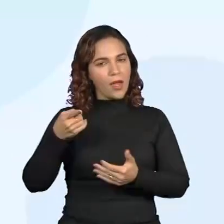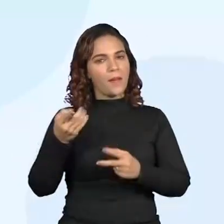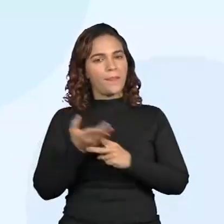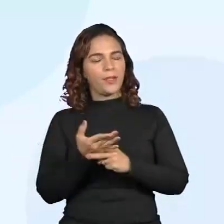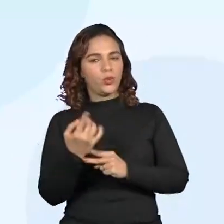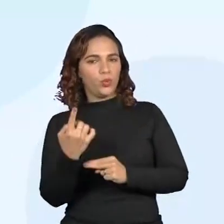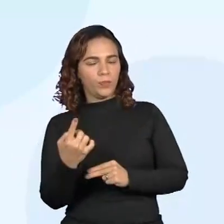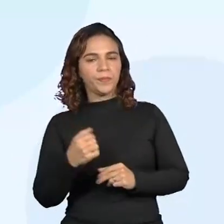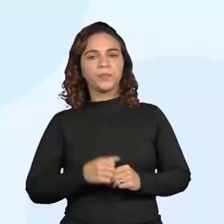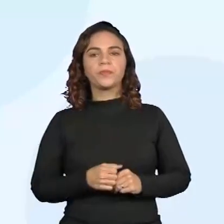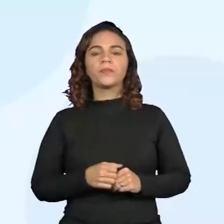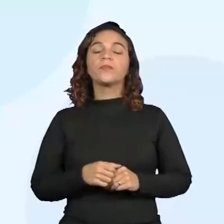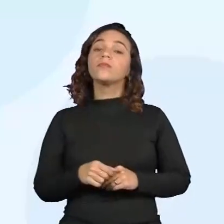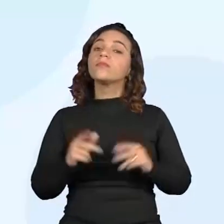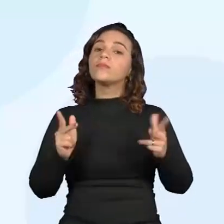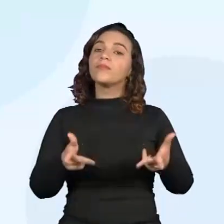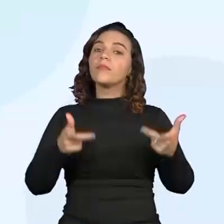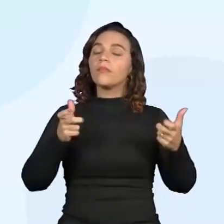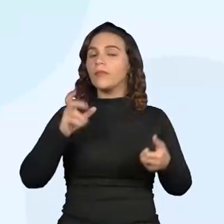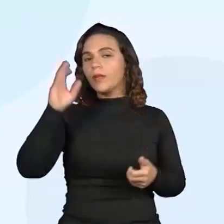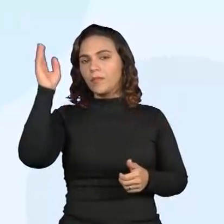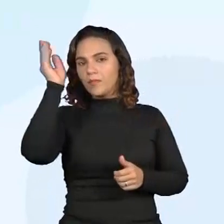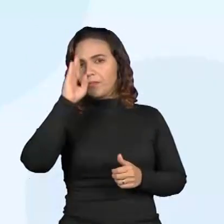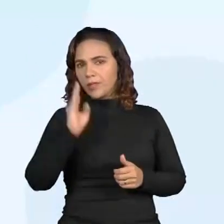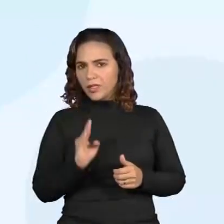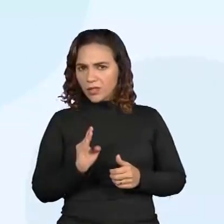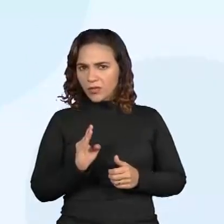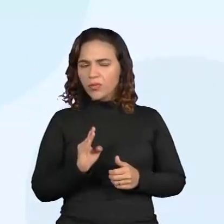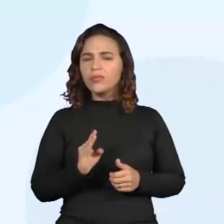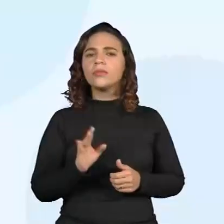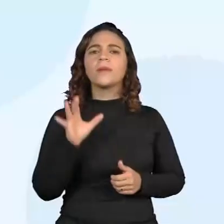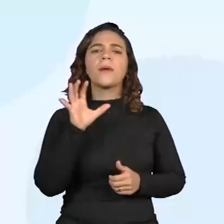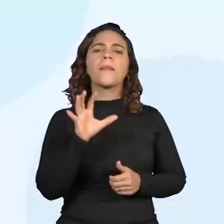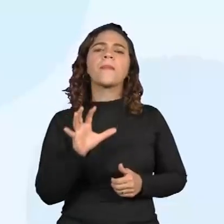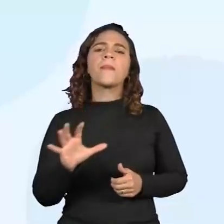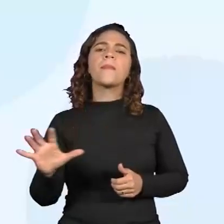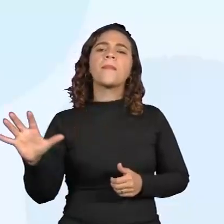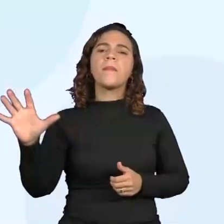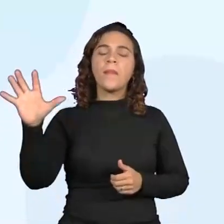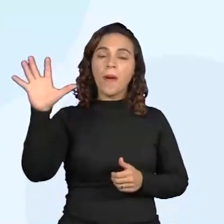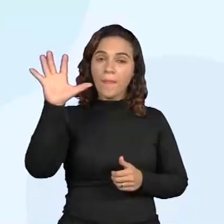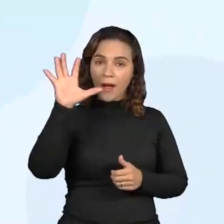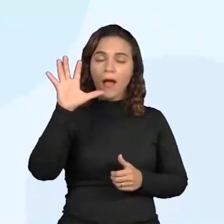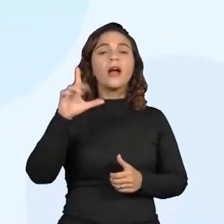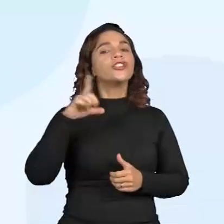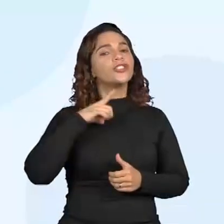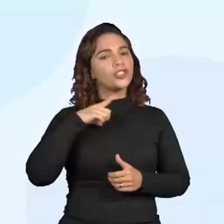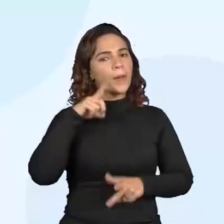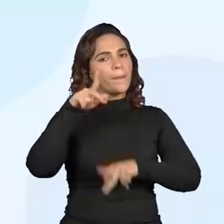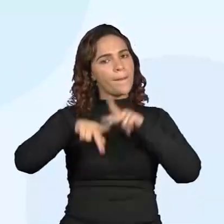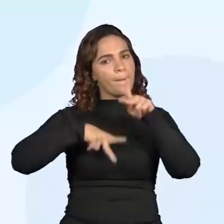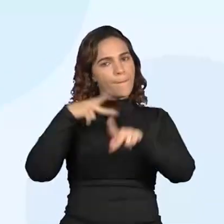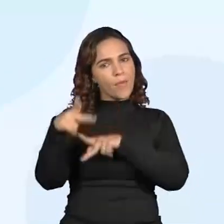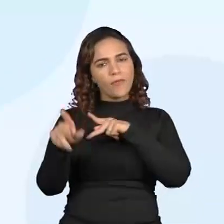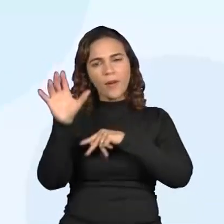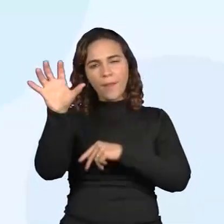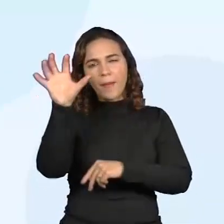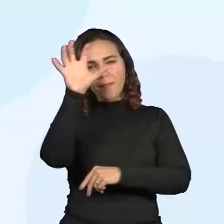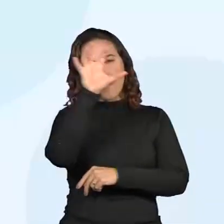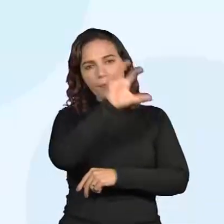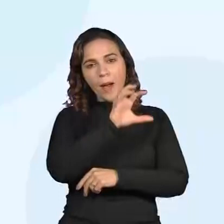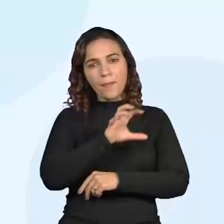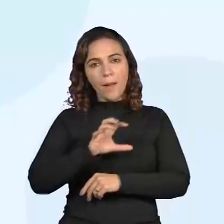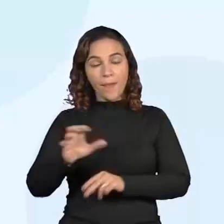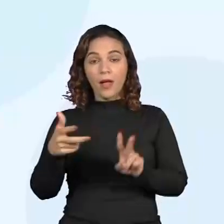aula, vimos que o Brasil foi formado por vários povos indígenas que já